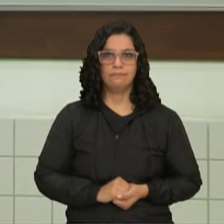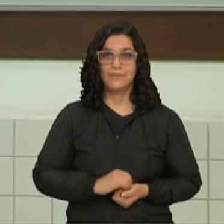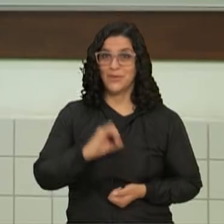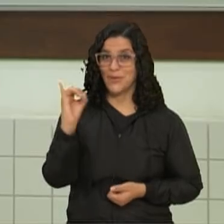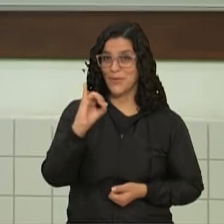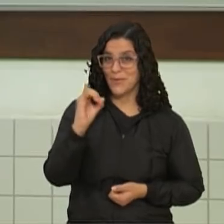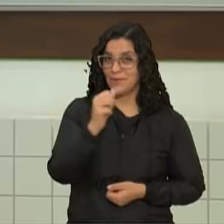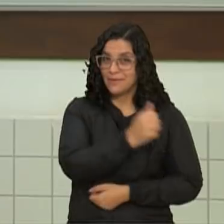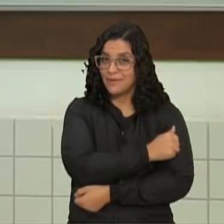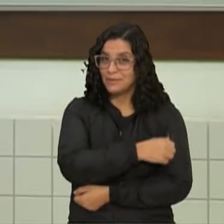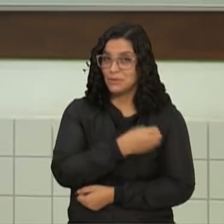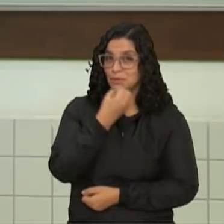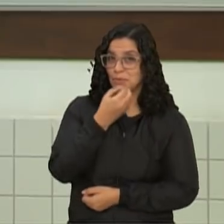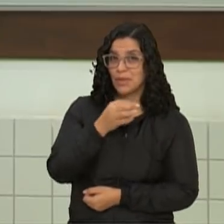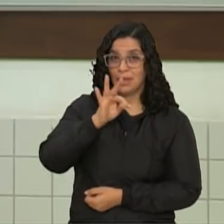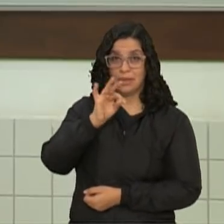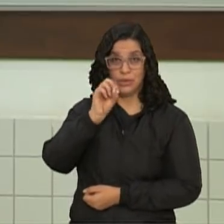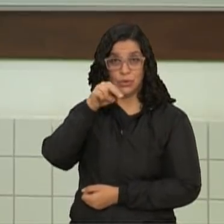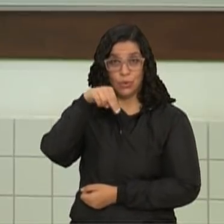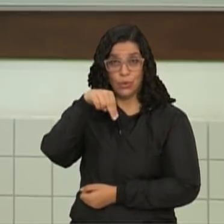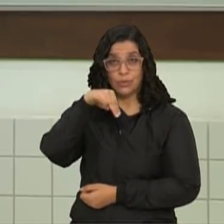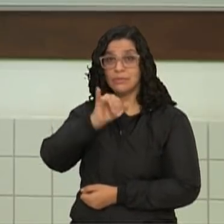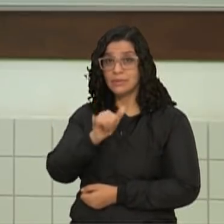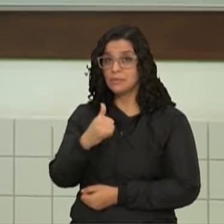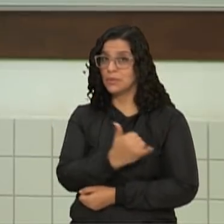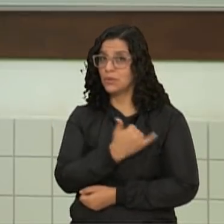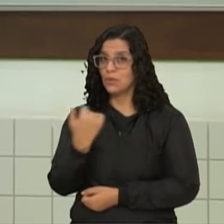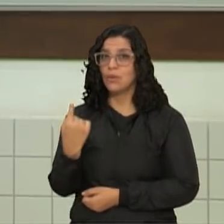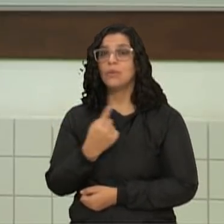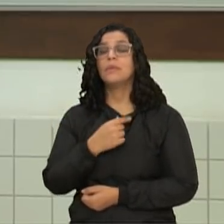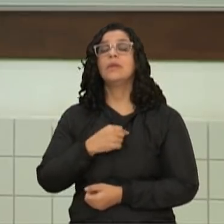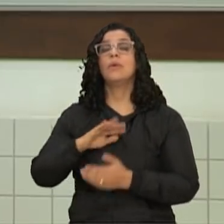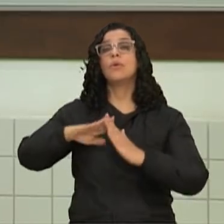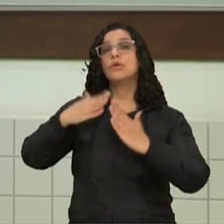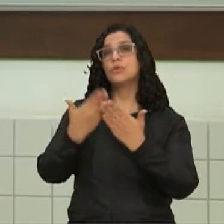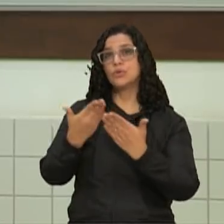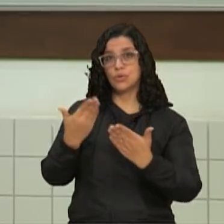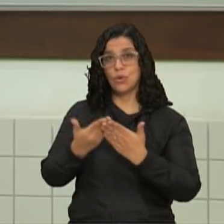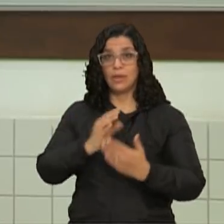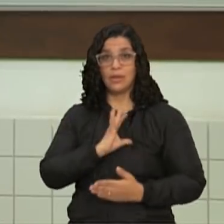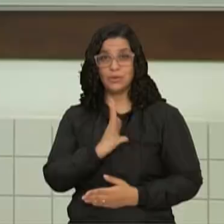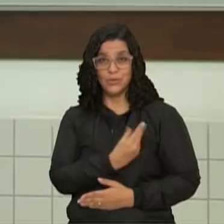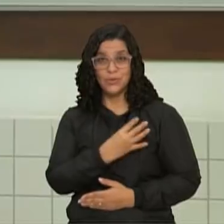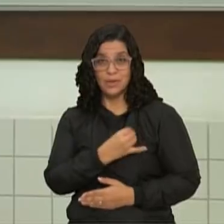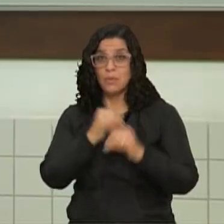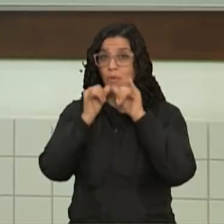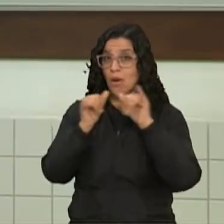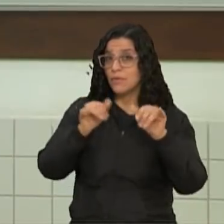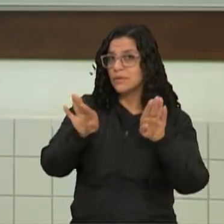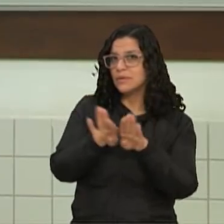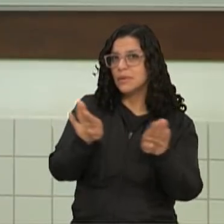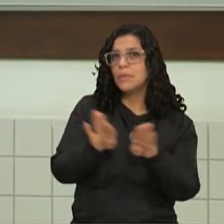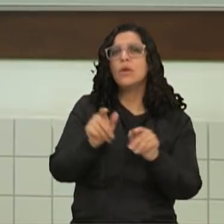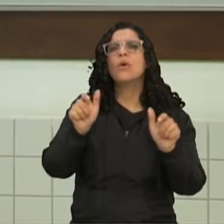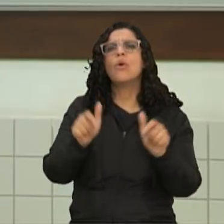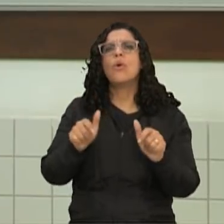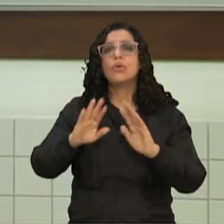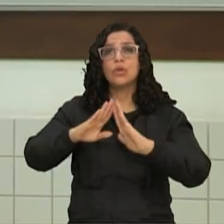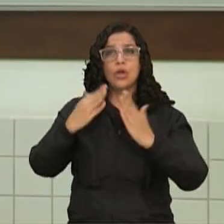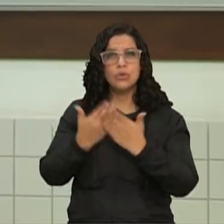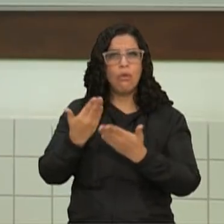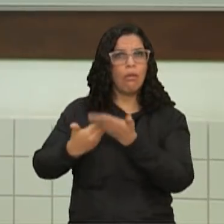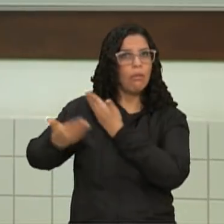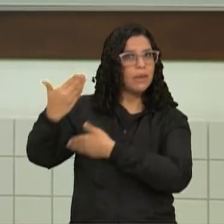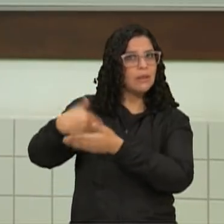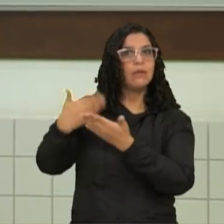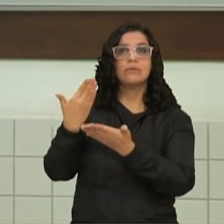Olá galera, tudo bom? Meu nome é Sr. Tony, eu trabalho no Colégio Estadual do Paraná e hoje eu vou mandar um recadinho também para o pessoal de uma escola que